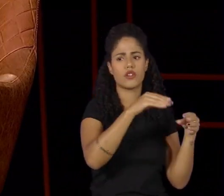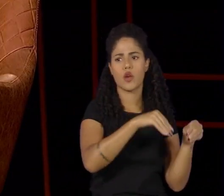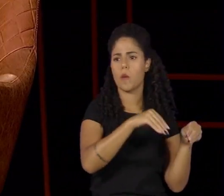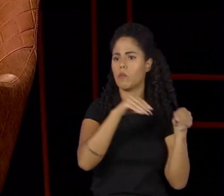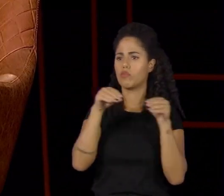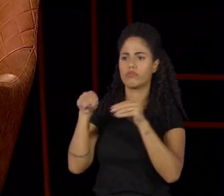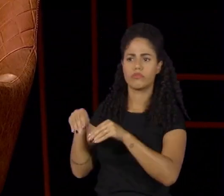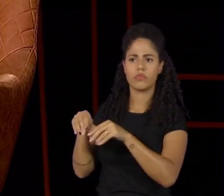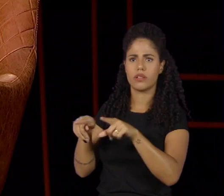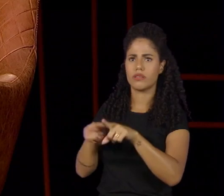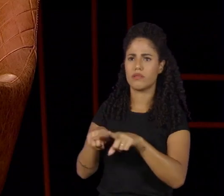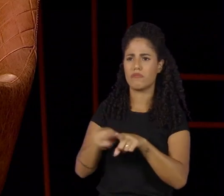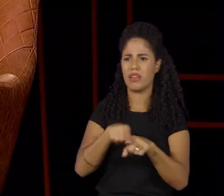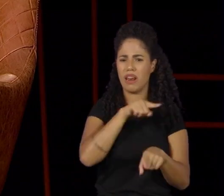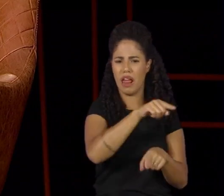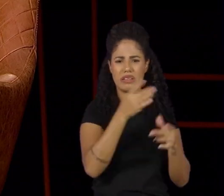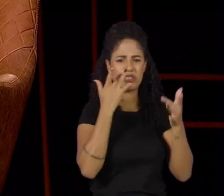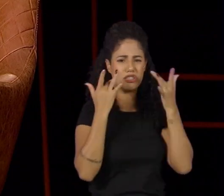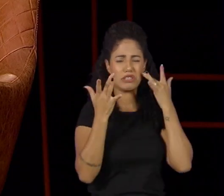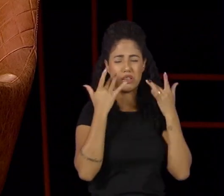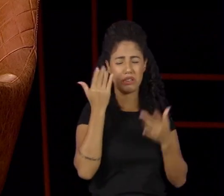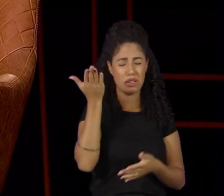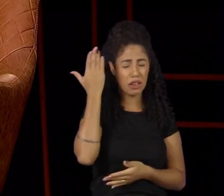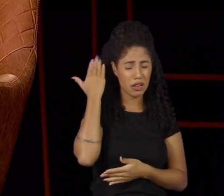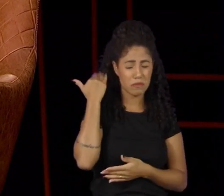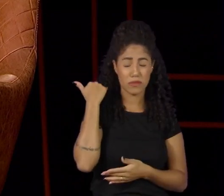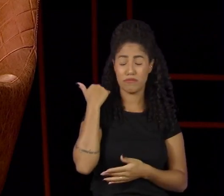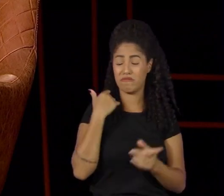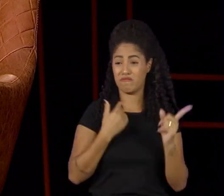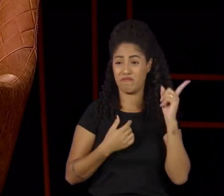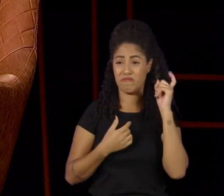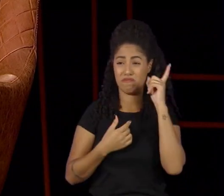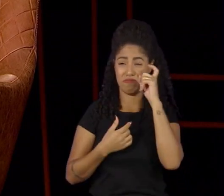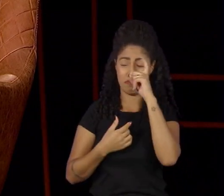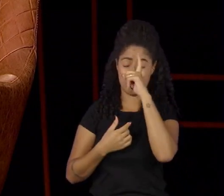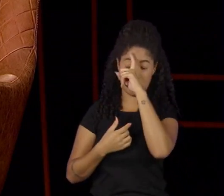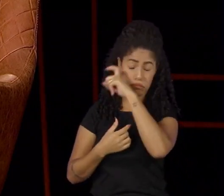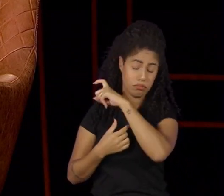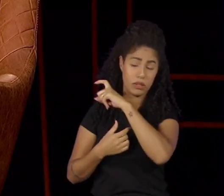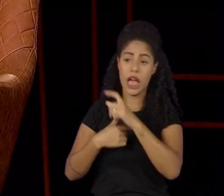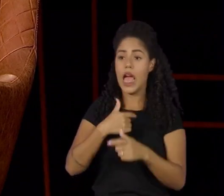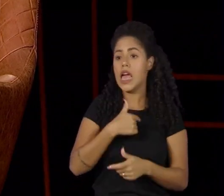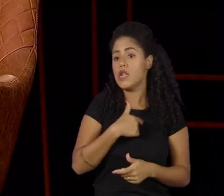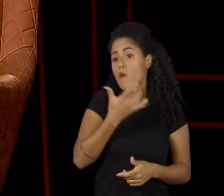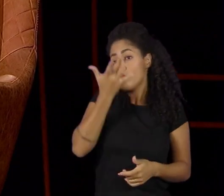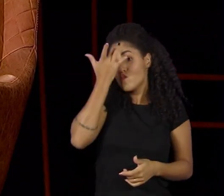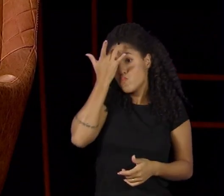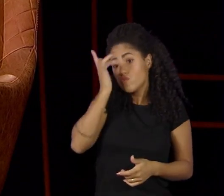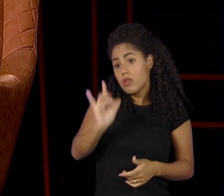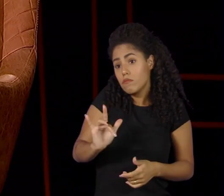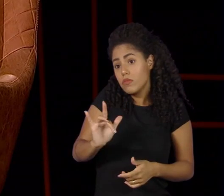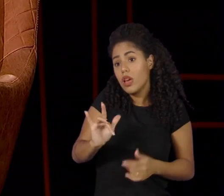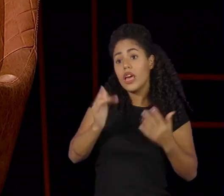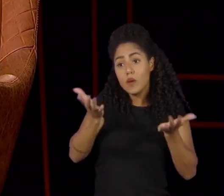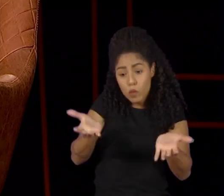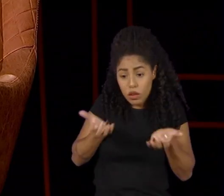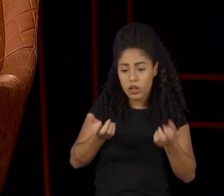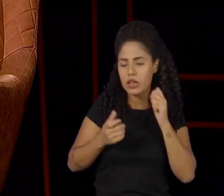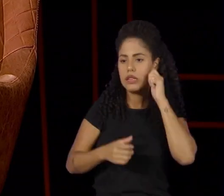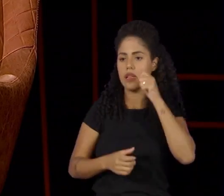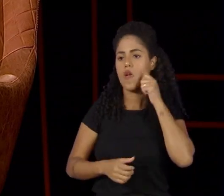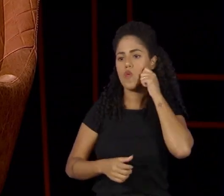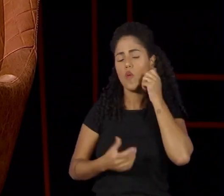teatro dificílimo fazer, né, naquela época e tal, e eu não sabia, não sabia fazer outra coisa e não queria fazer outra coisa mais. Eu